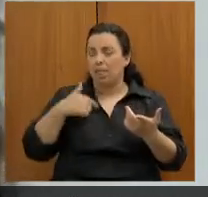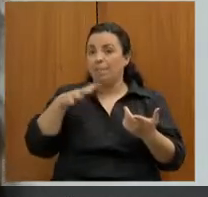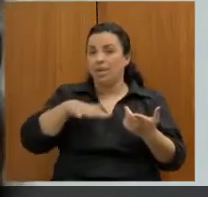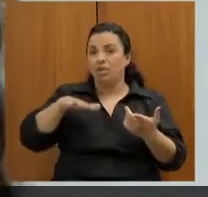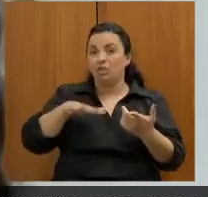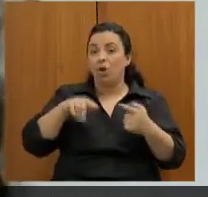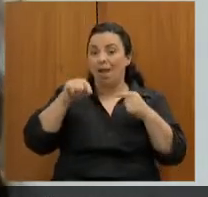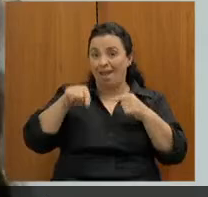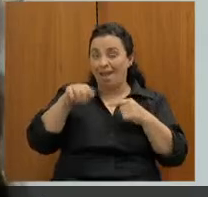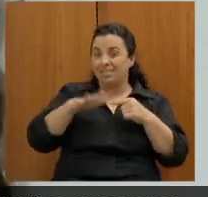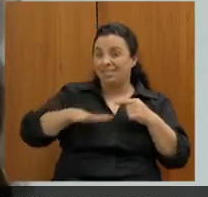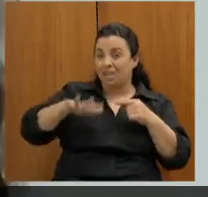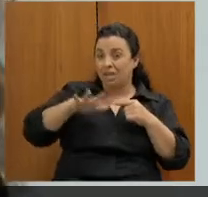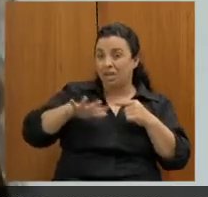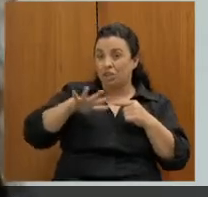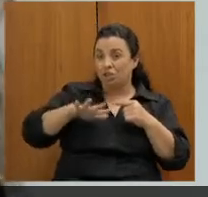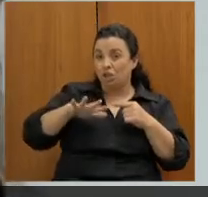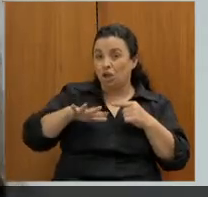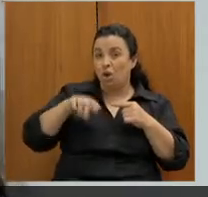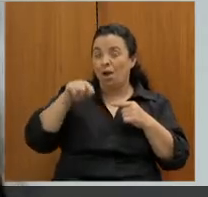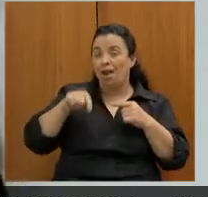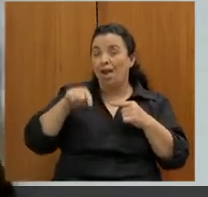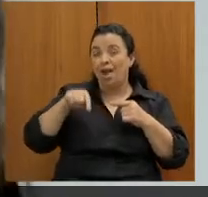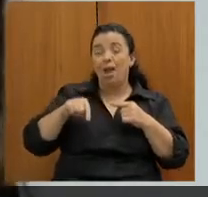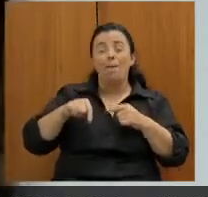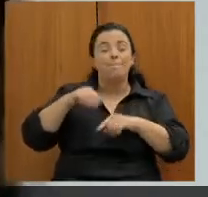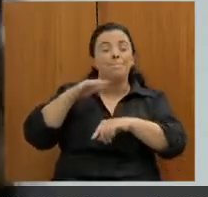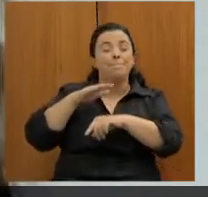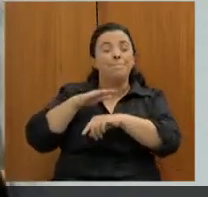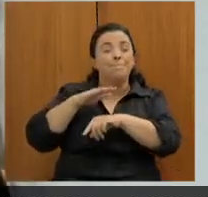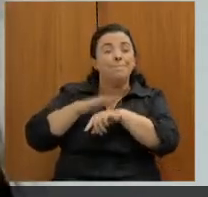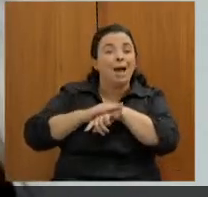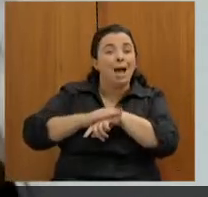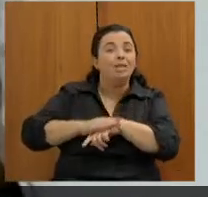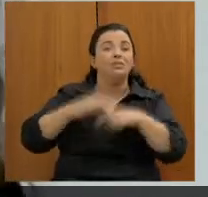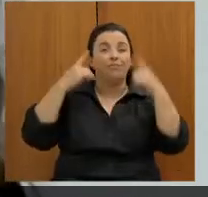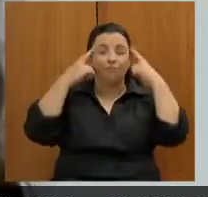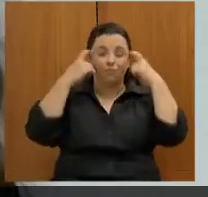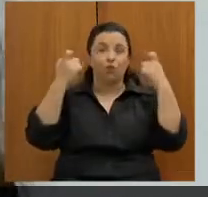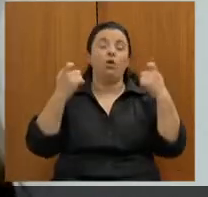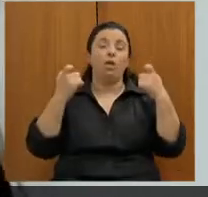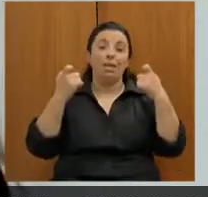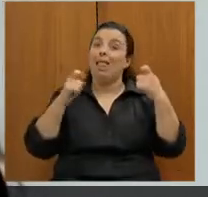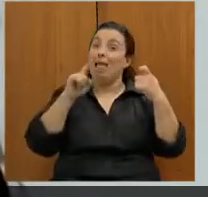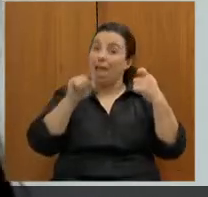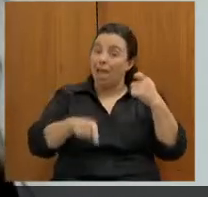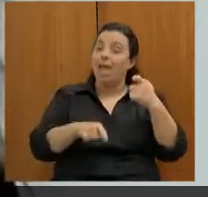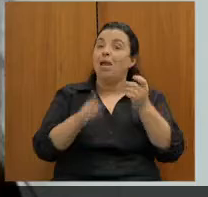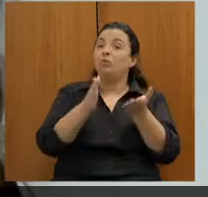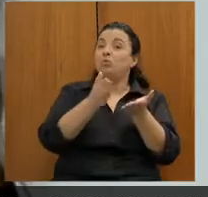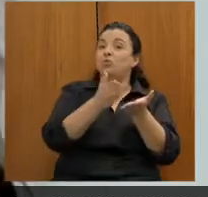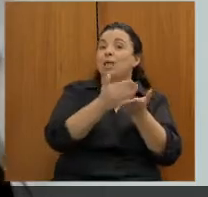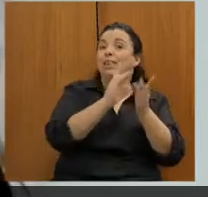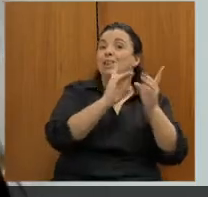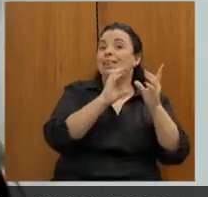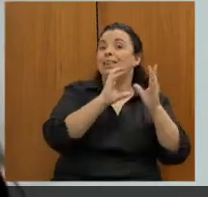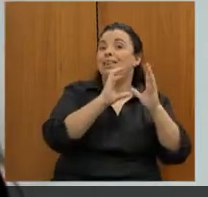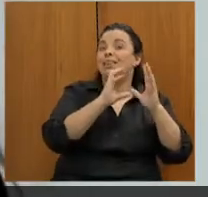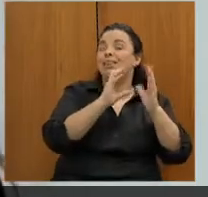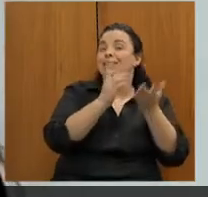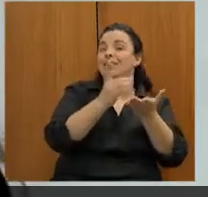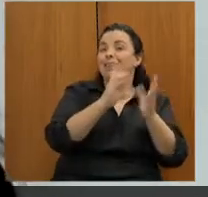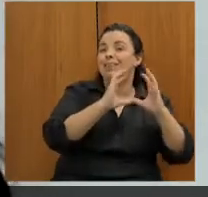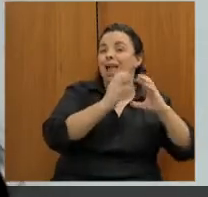lugar no estado de Minas Gerais como a marca região mais violenta né pelos dados da Polícia Civil aqui que eu tenho todos também